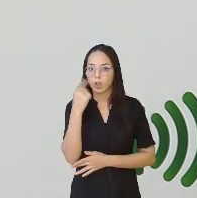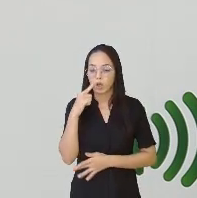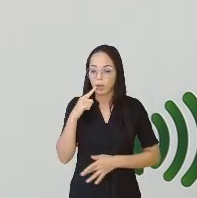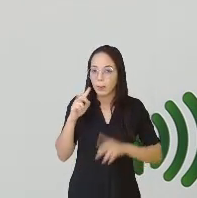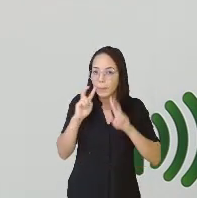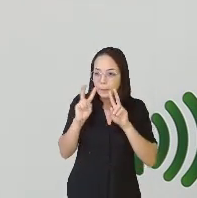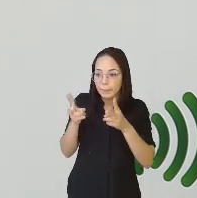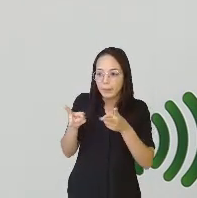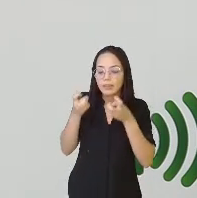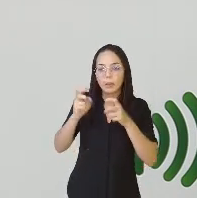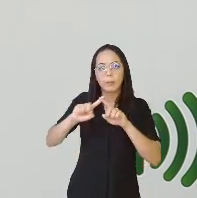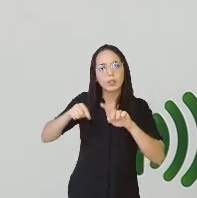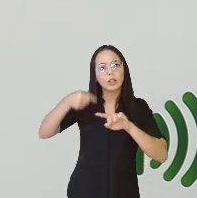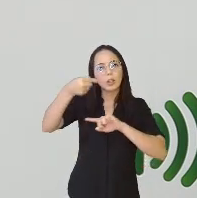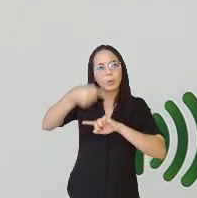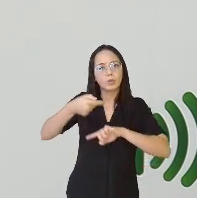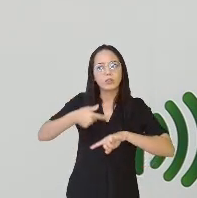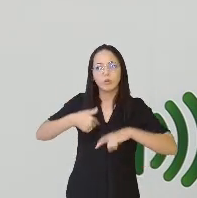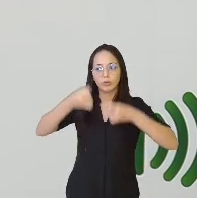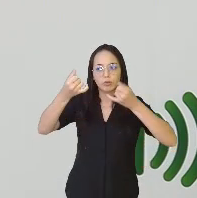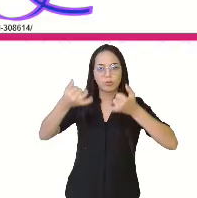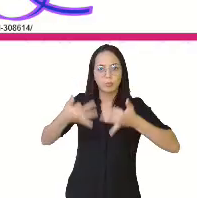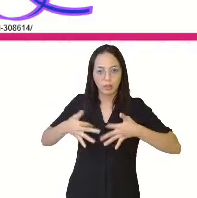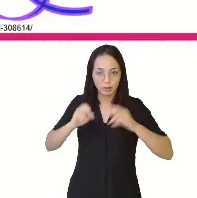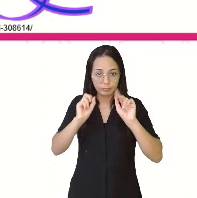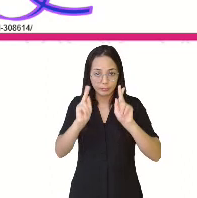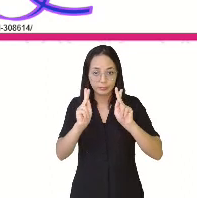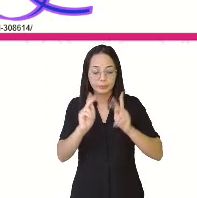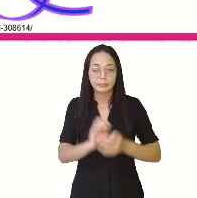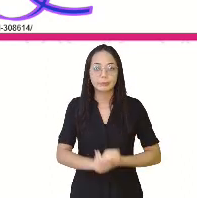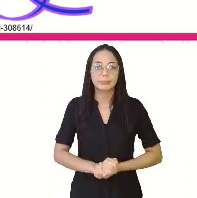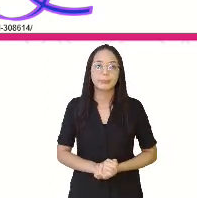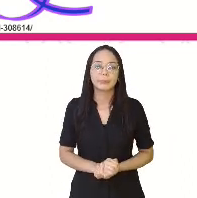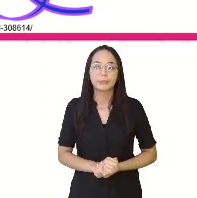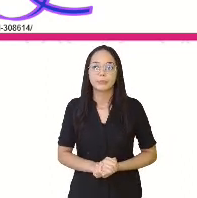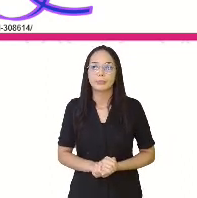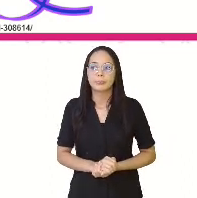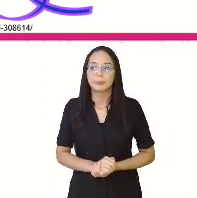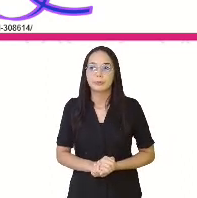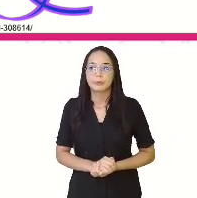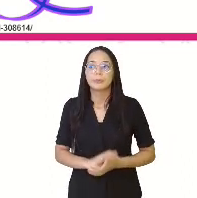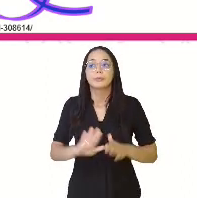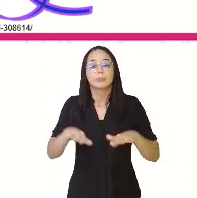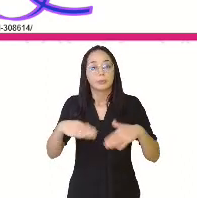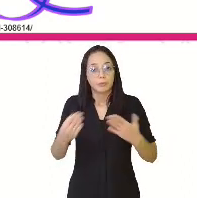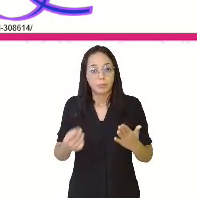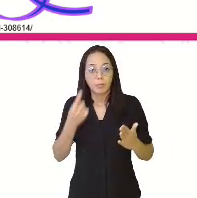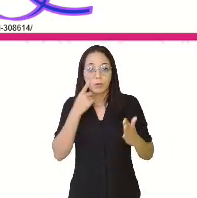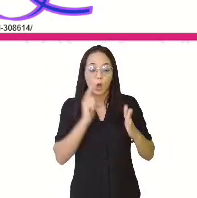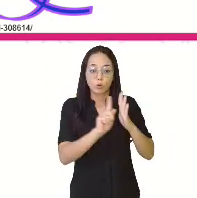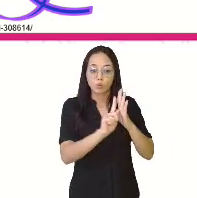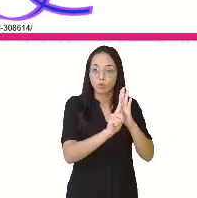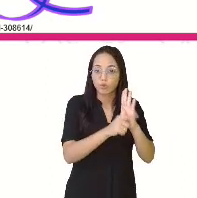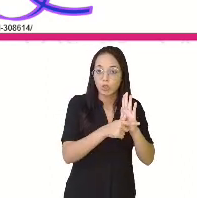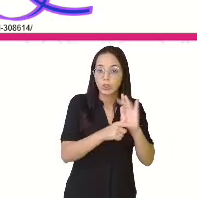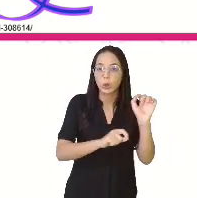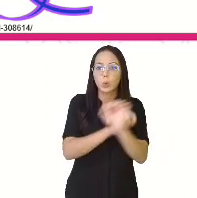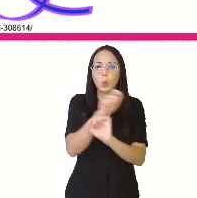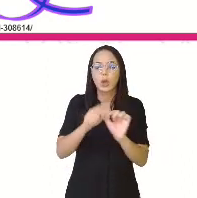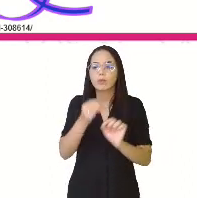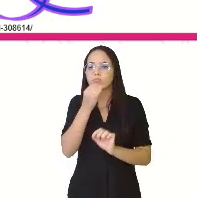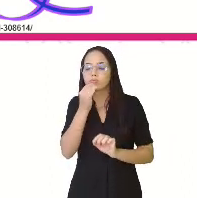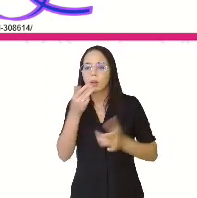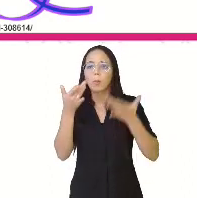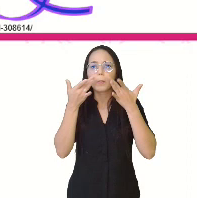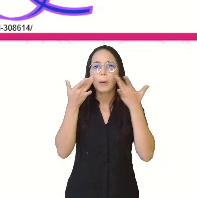você vai saber por que elas foram escolhidas, tá certo? É, portanto, esse gênero constituído de peças de